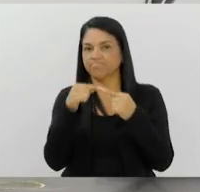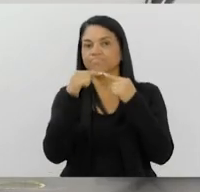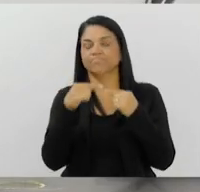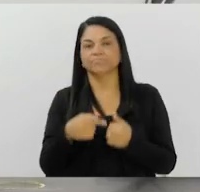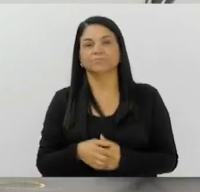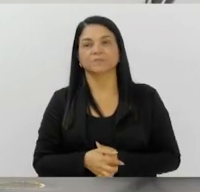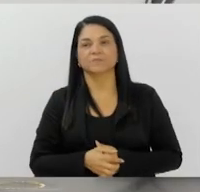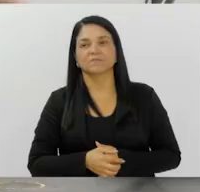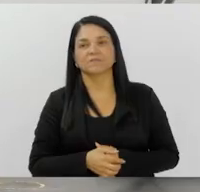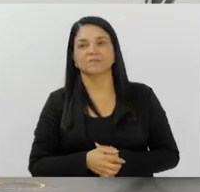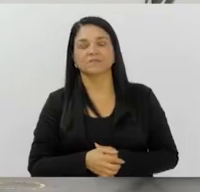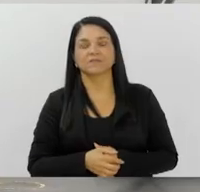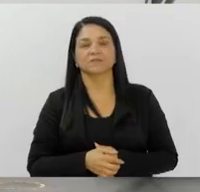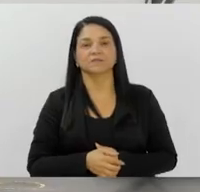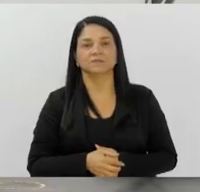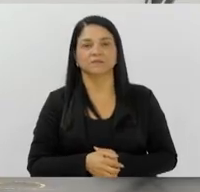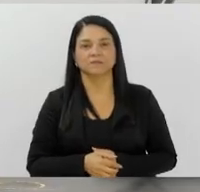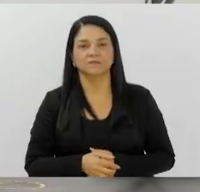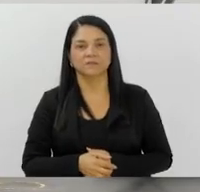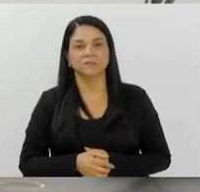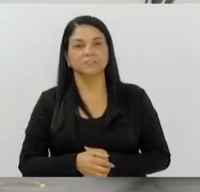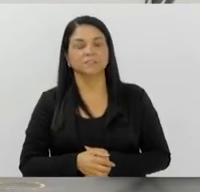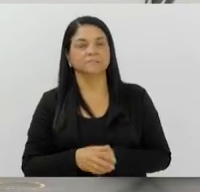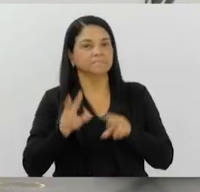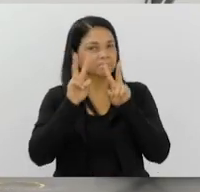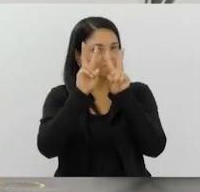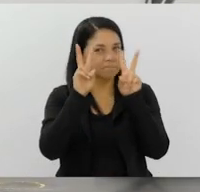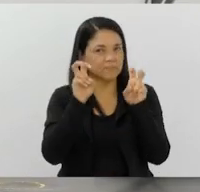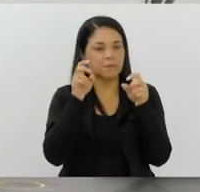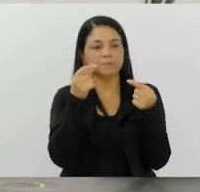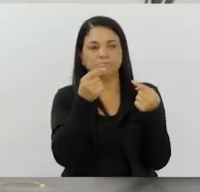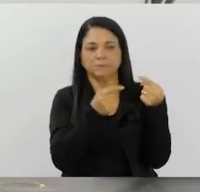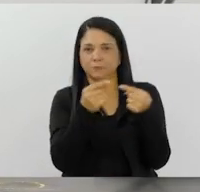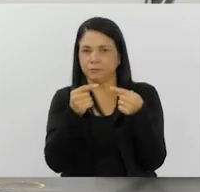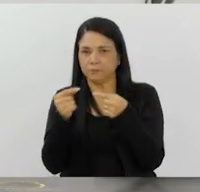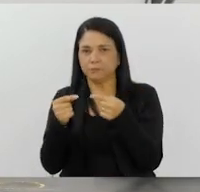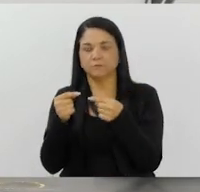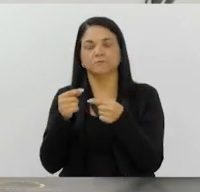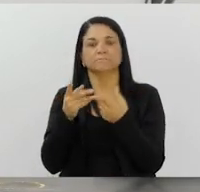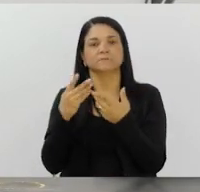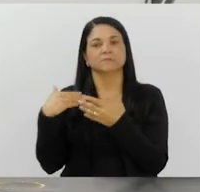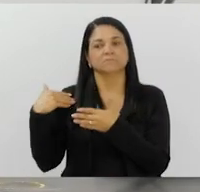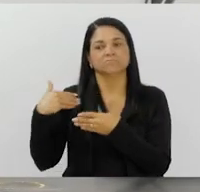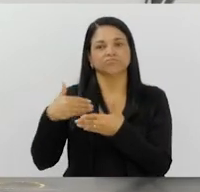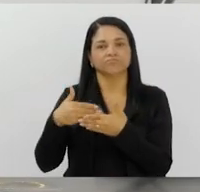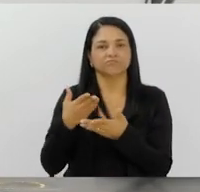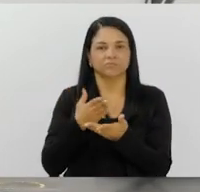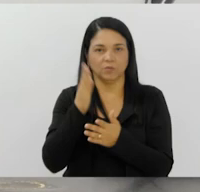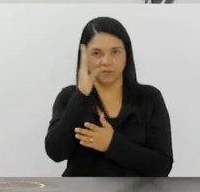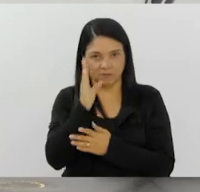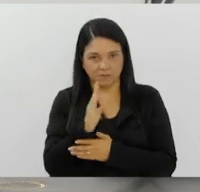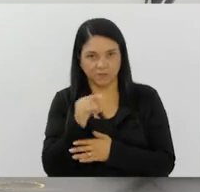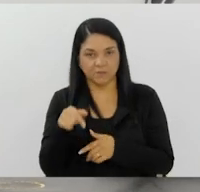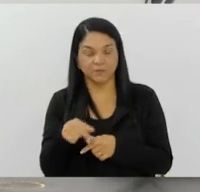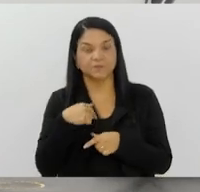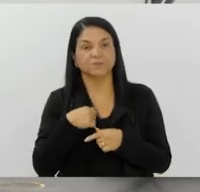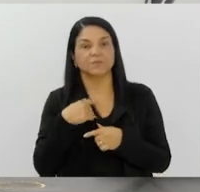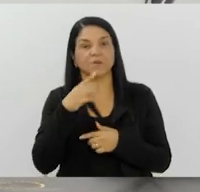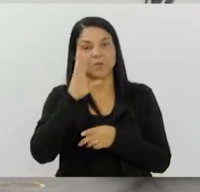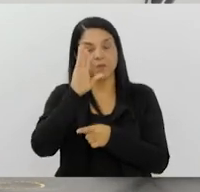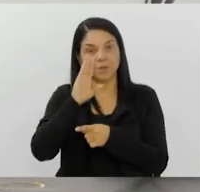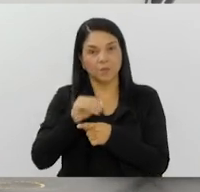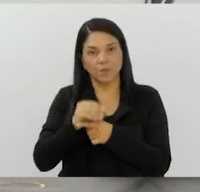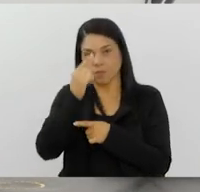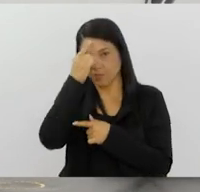e tem sido um tema bastante quente nos últimos anos aqui no Brasil ã o reconhecimento facial como